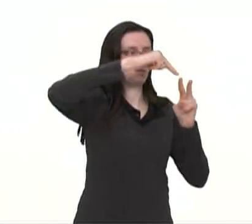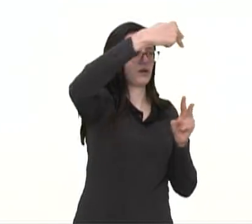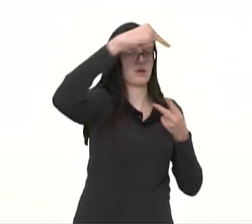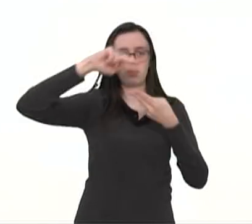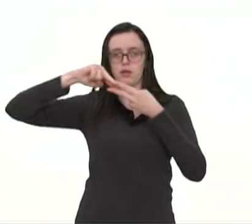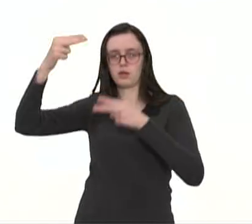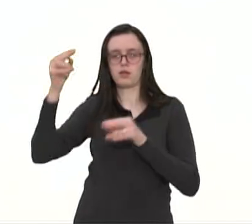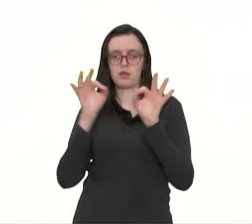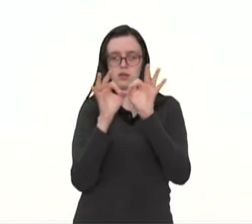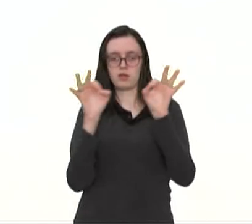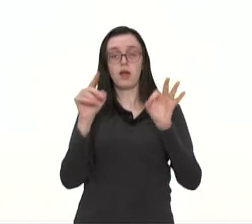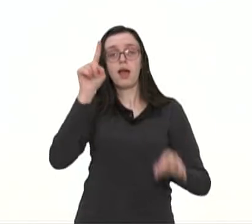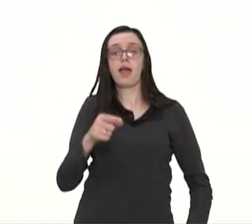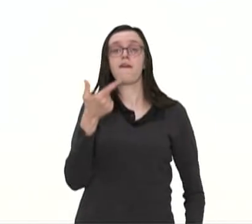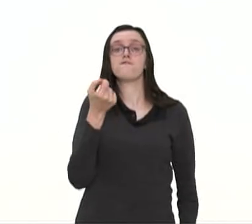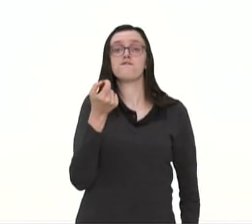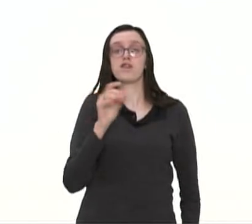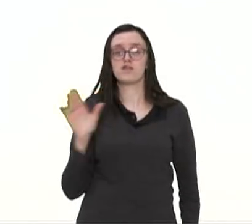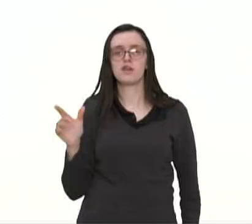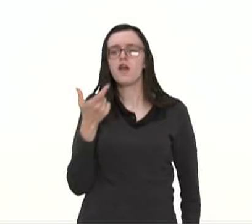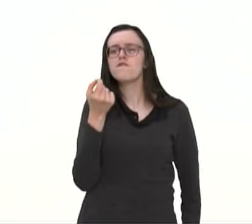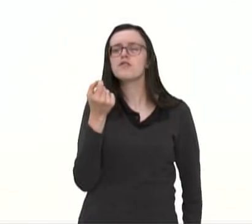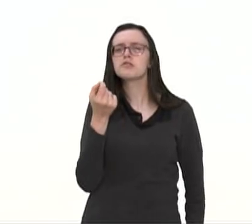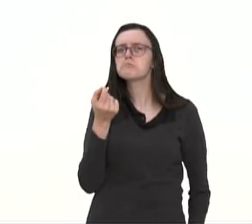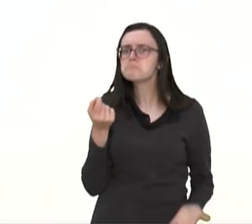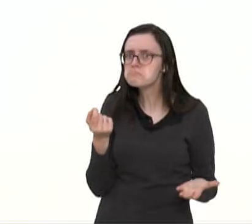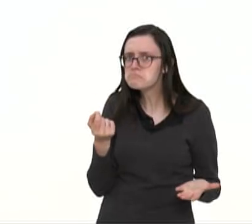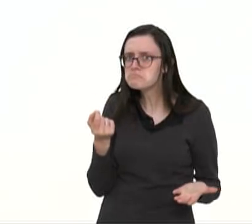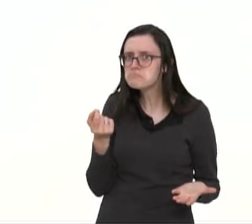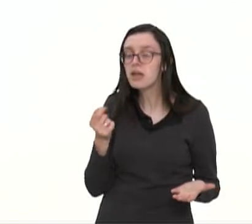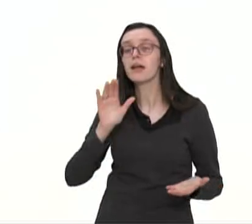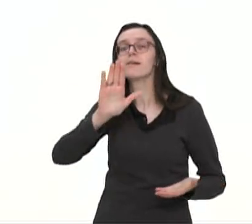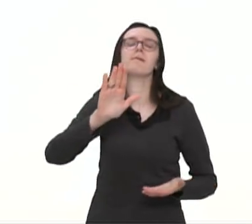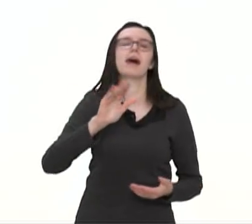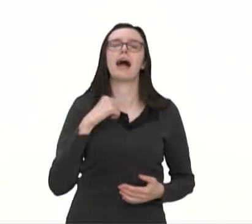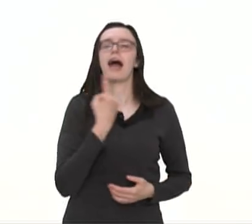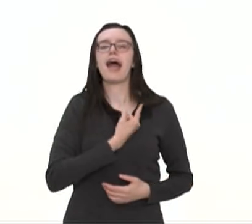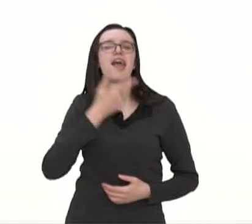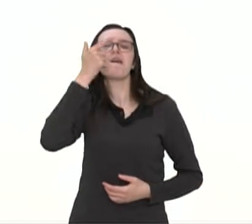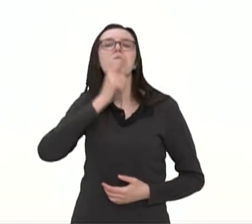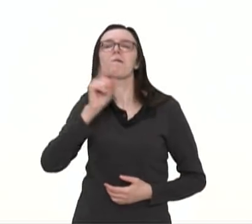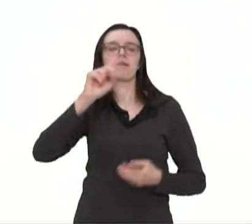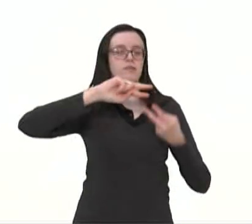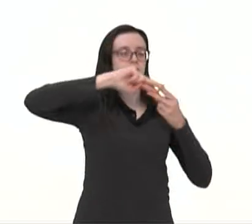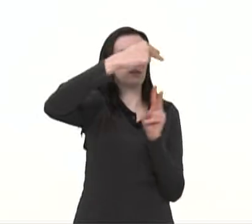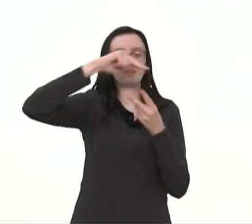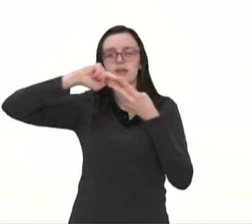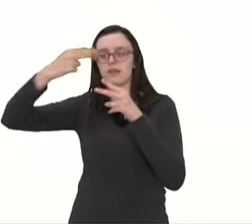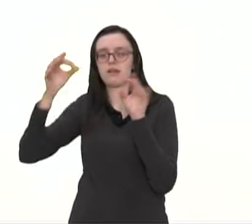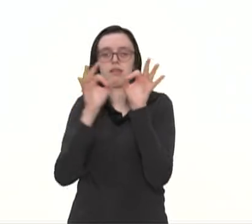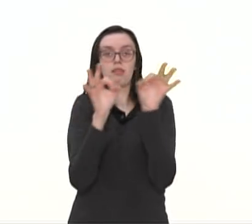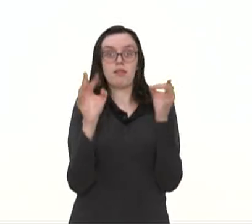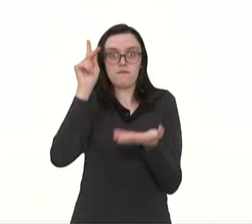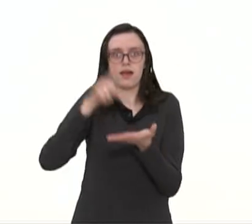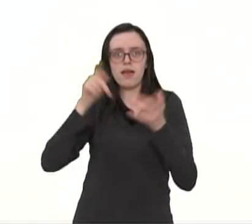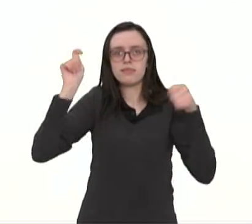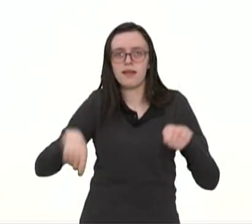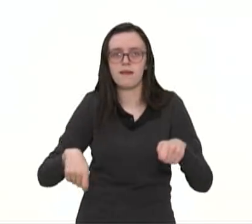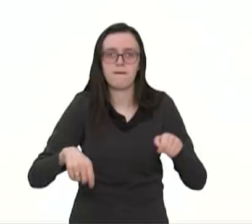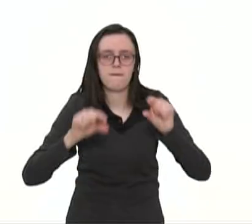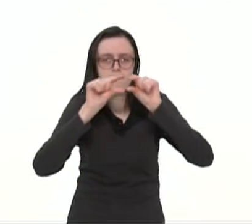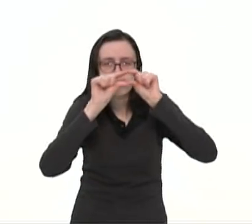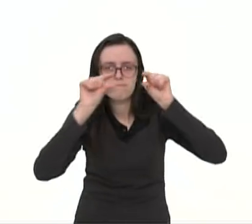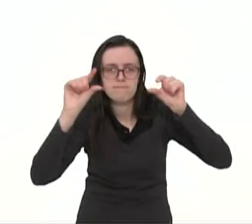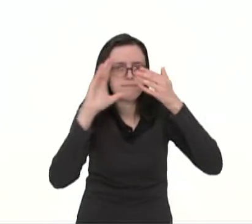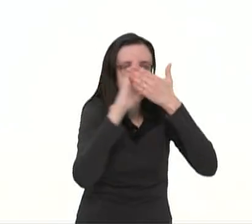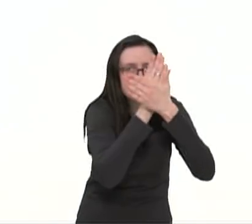genes que eu estou estudando é 20. 20 o quê? A gente não consegue medir a distância entre dois genes de verdade. Então, a gente